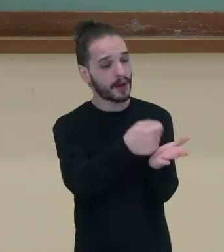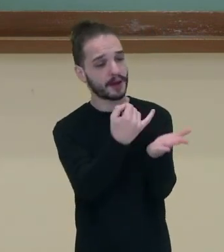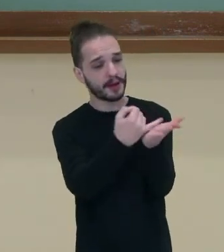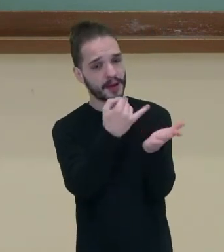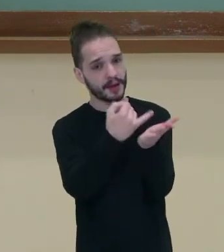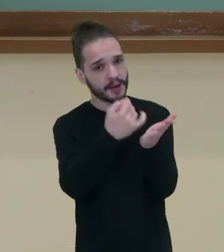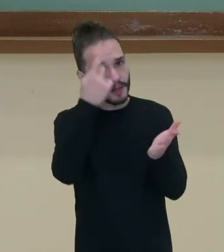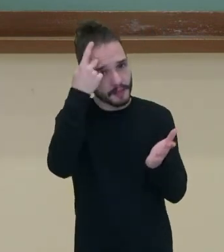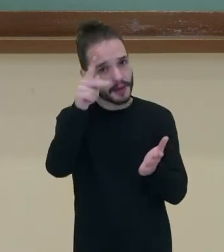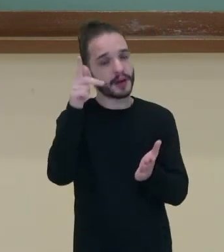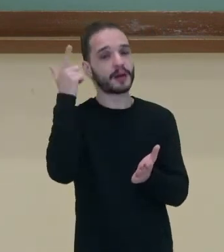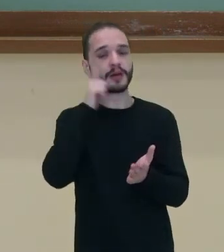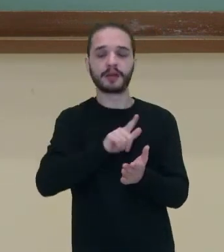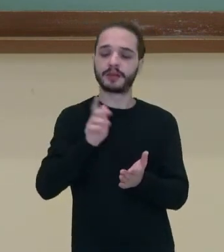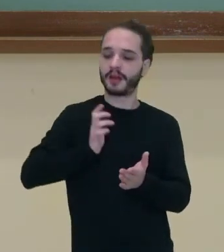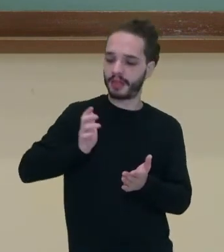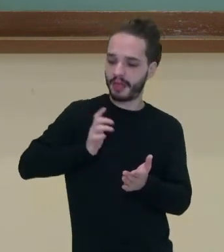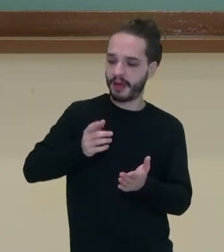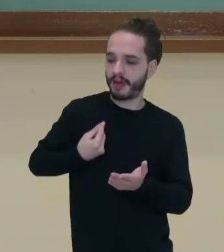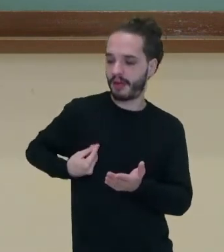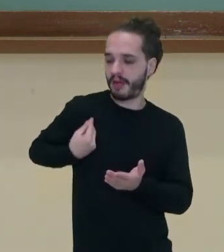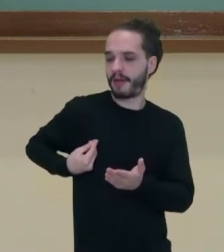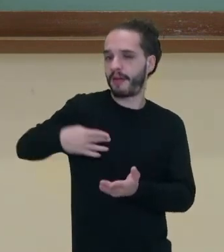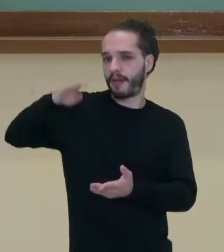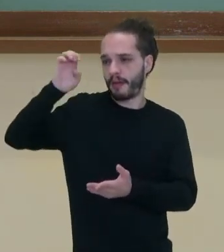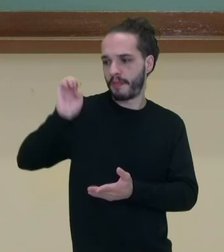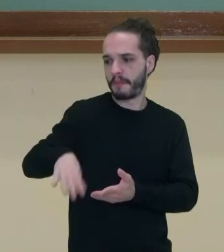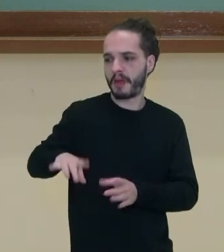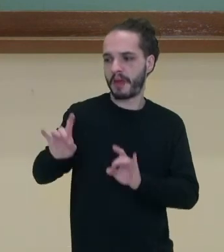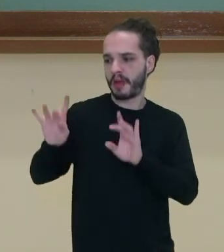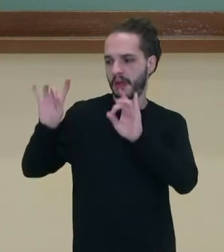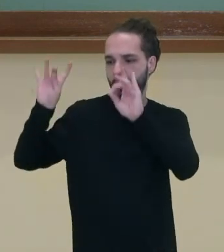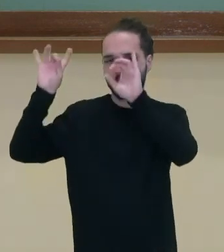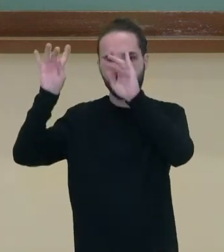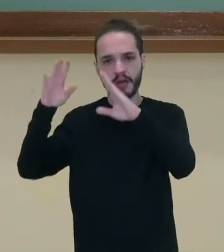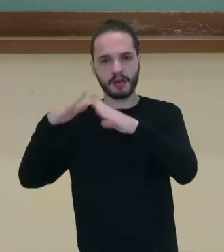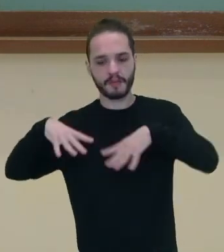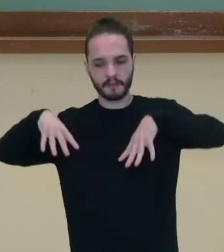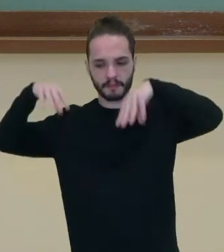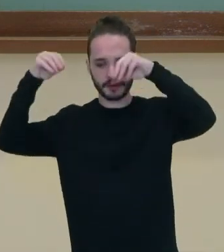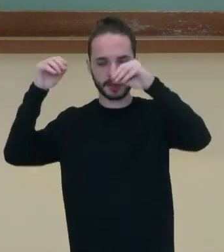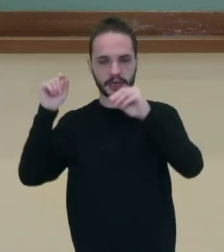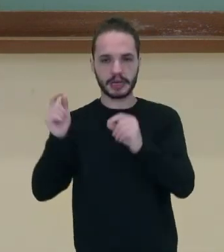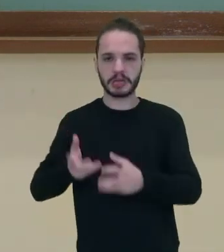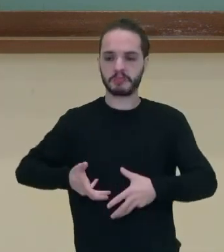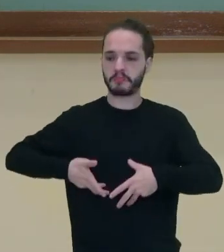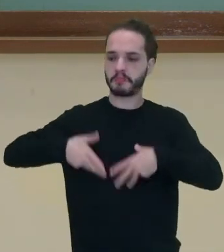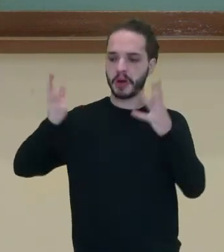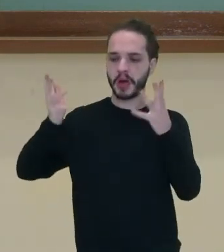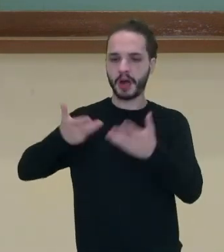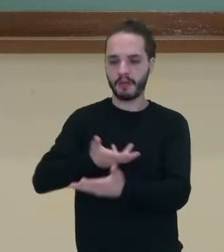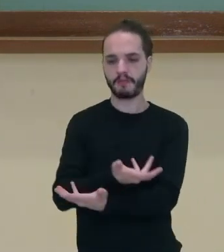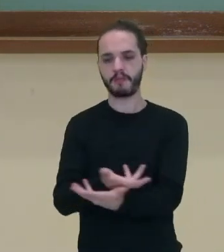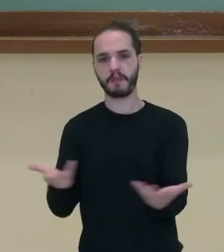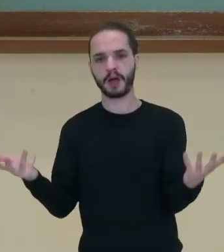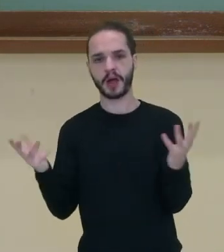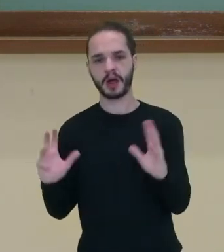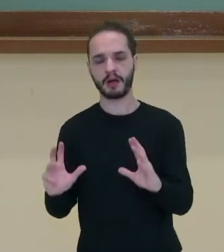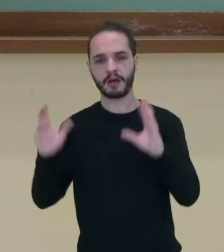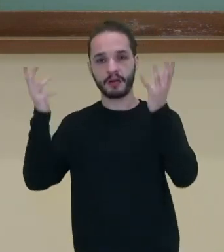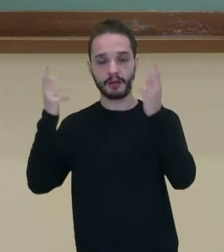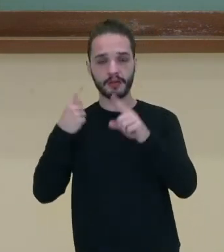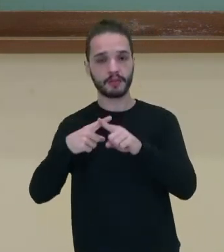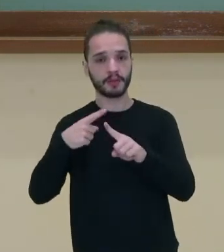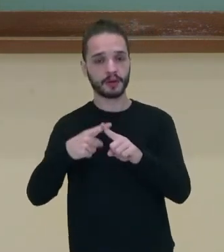para que a nobreza vivesse lá nos luxos, no Palácio de Versalhes, esbanjando, né? Porque a